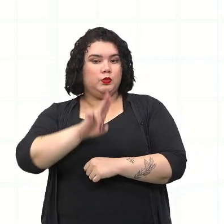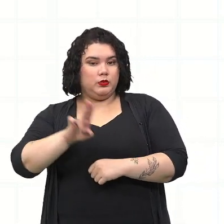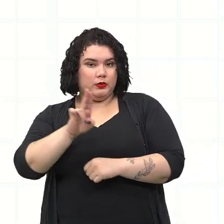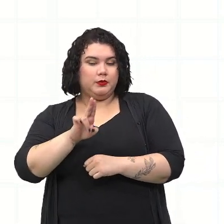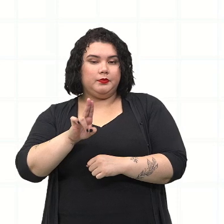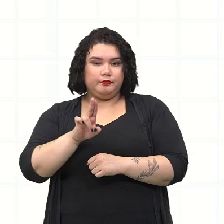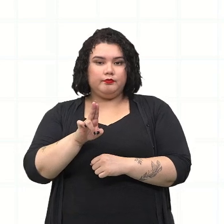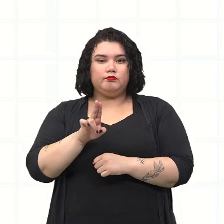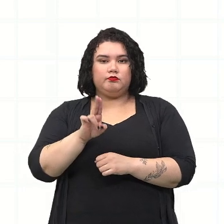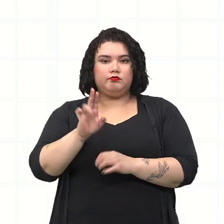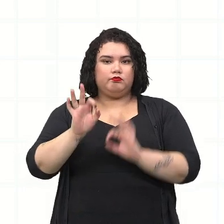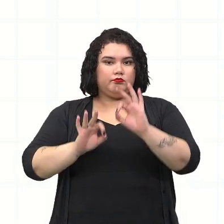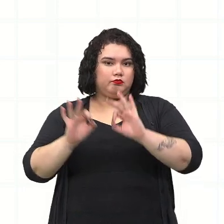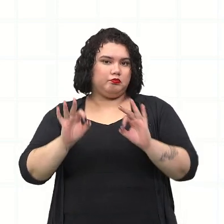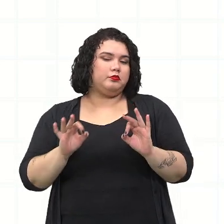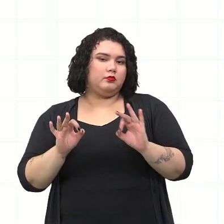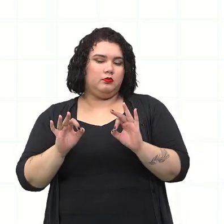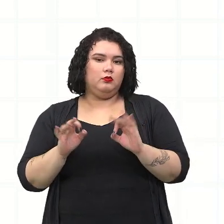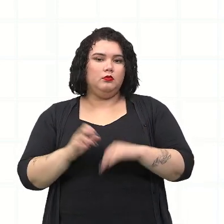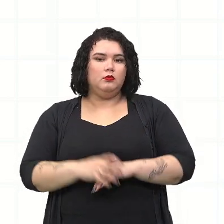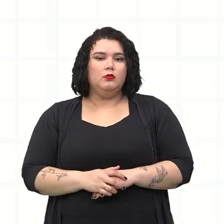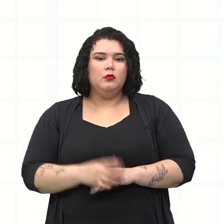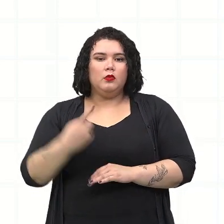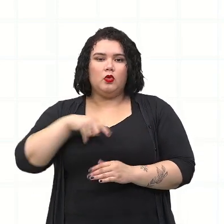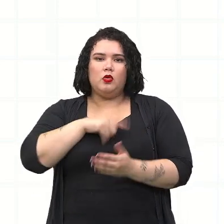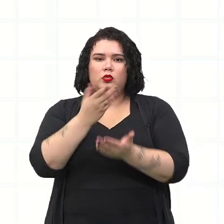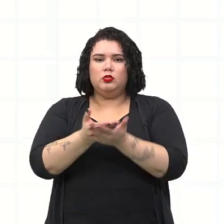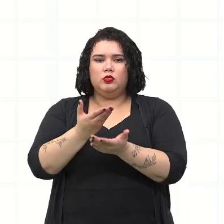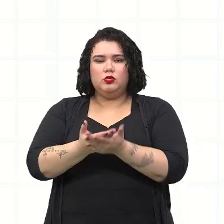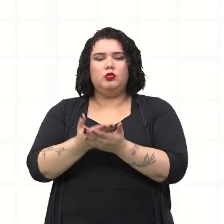deparar. Eu diria que a gente vai se deparar bastante